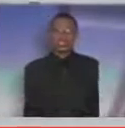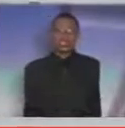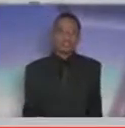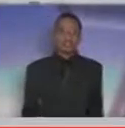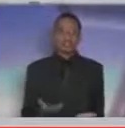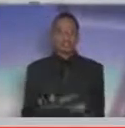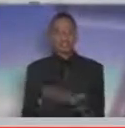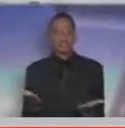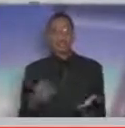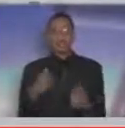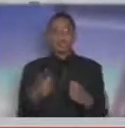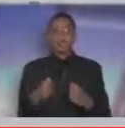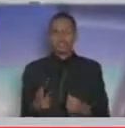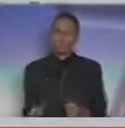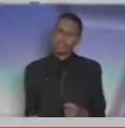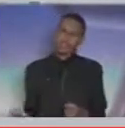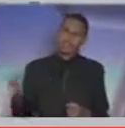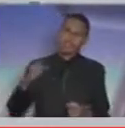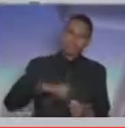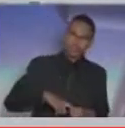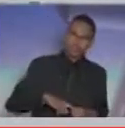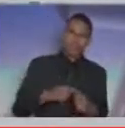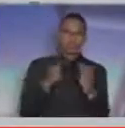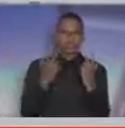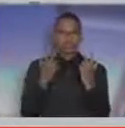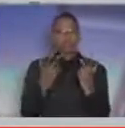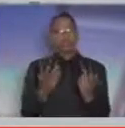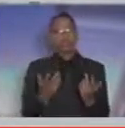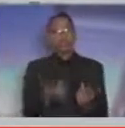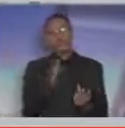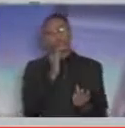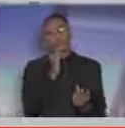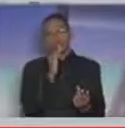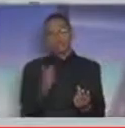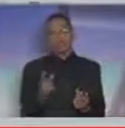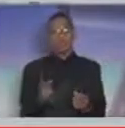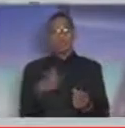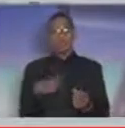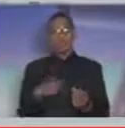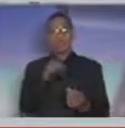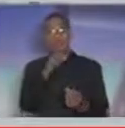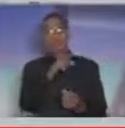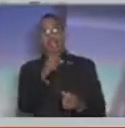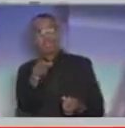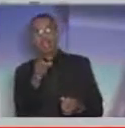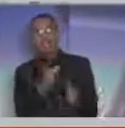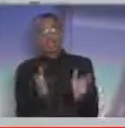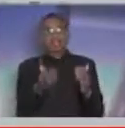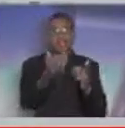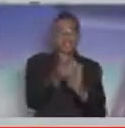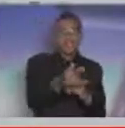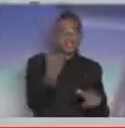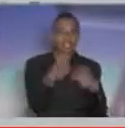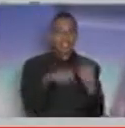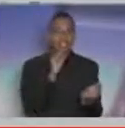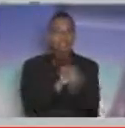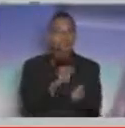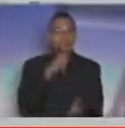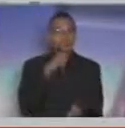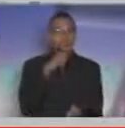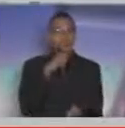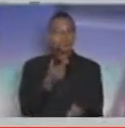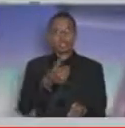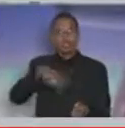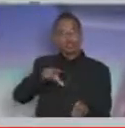normalmente readaptados professores não podem mais trabalhar diretamente com os alunos em salas de aulas